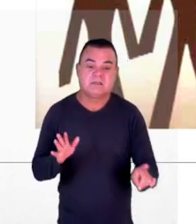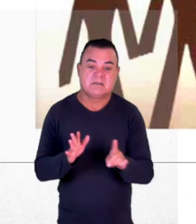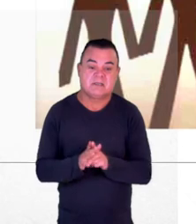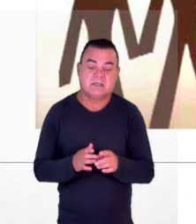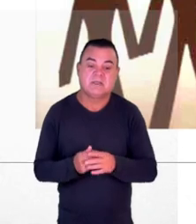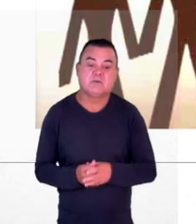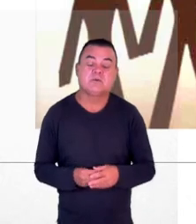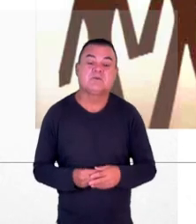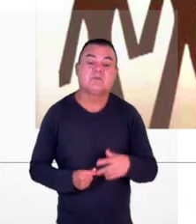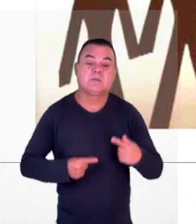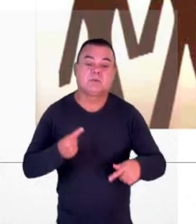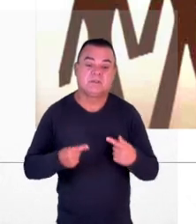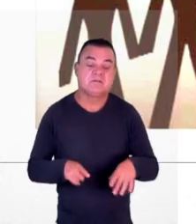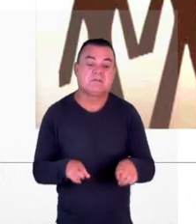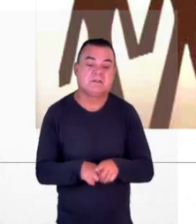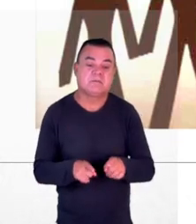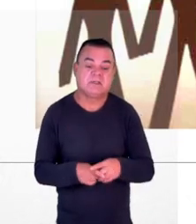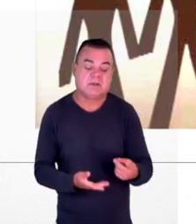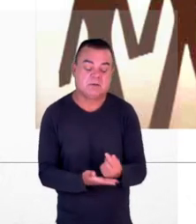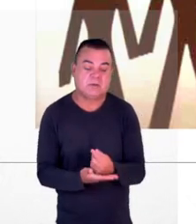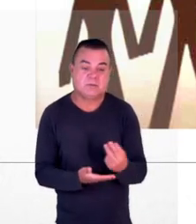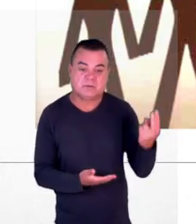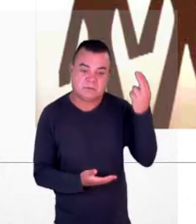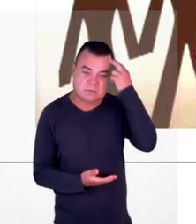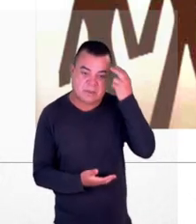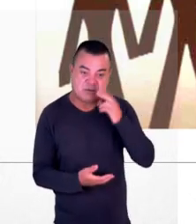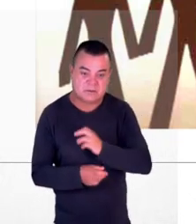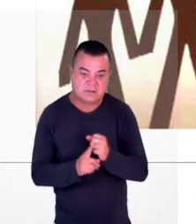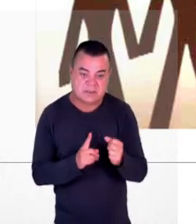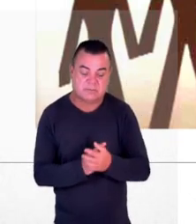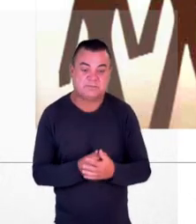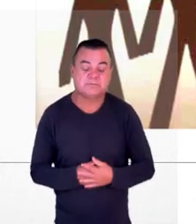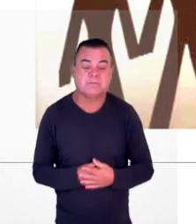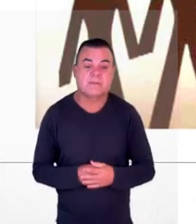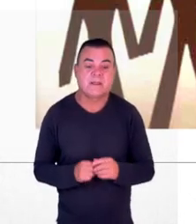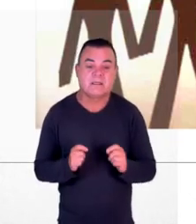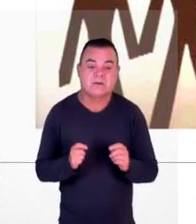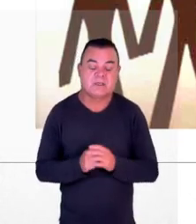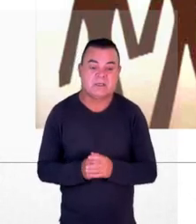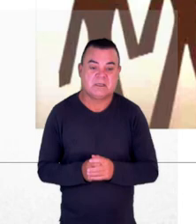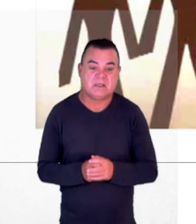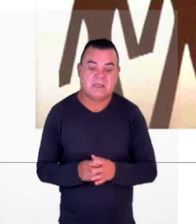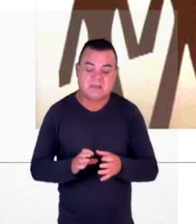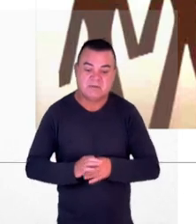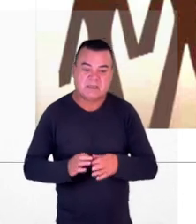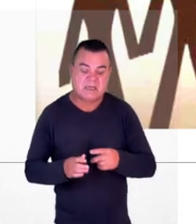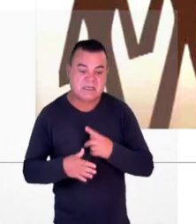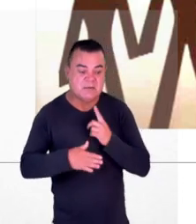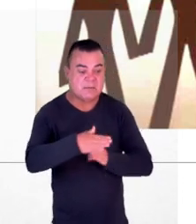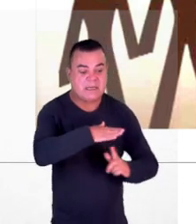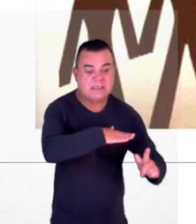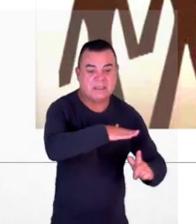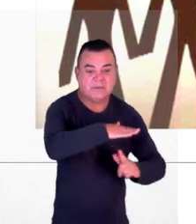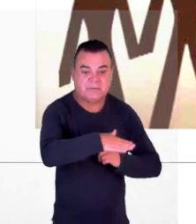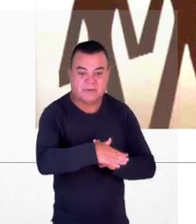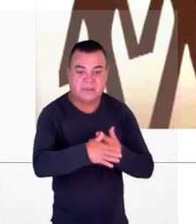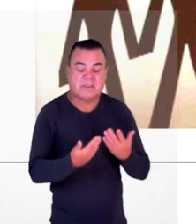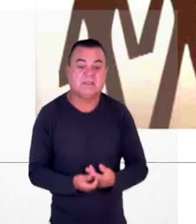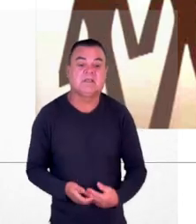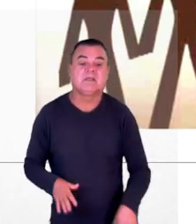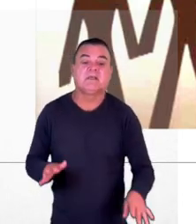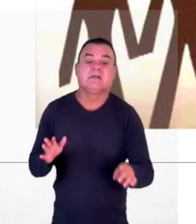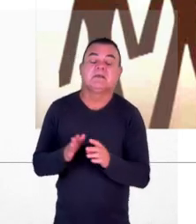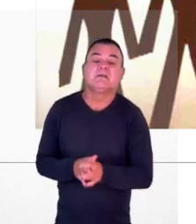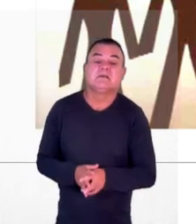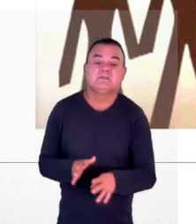sociais e culturais né direitos civis e políticos liberdade de ir e vir direito ao nome eh direito de propriedade